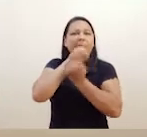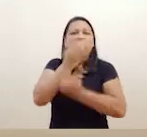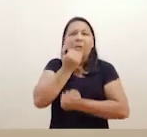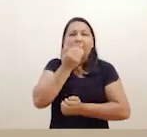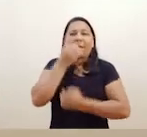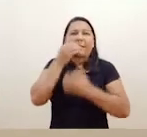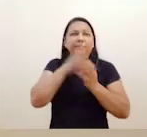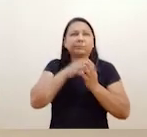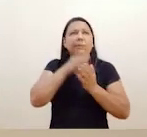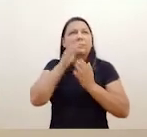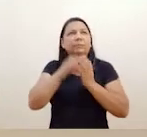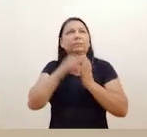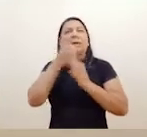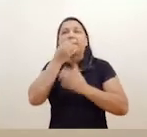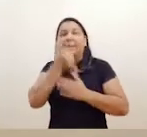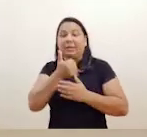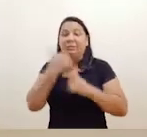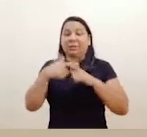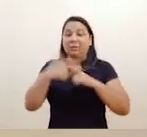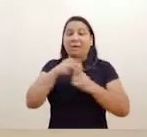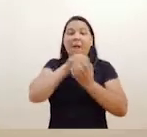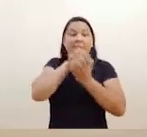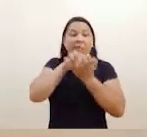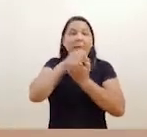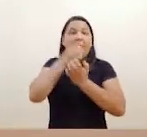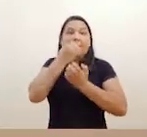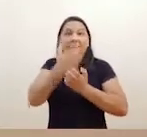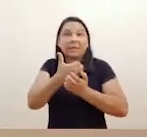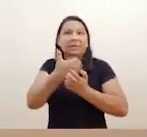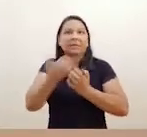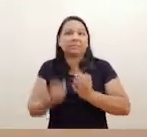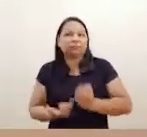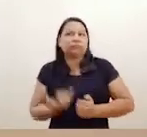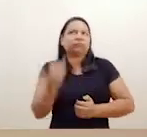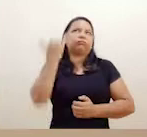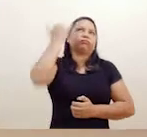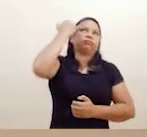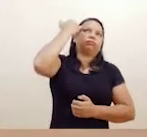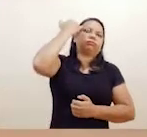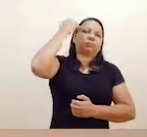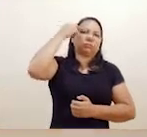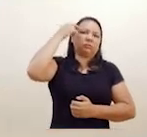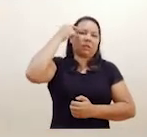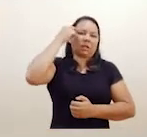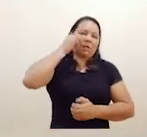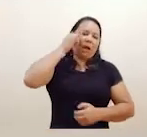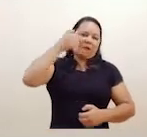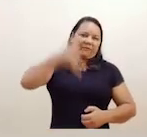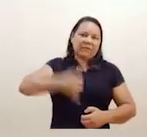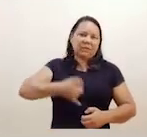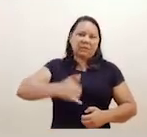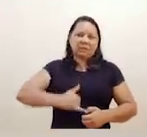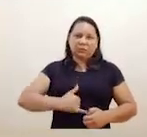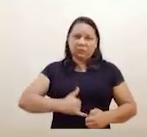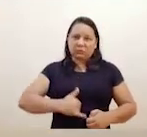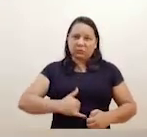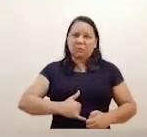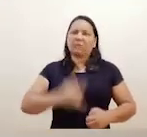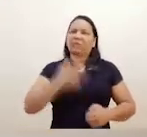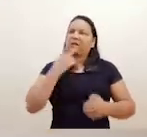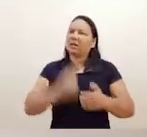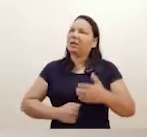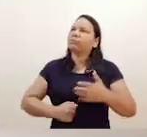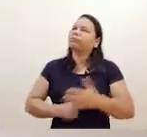você exercer ela com efetividade, porque quando mastigamos adequadamente, enviamos um sinal para o nosso cérebro que